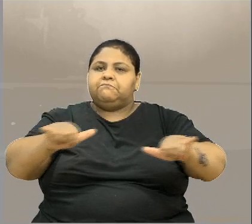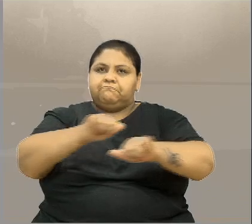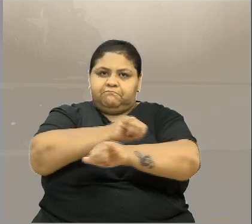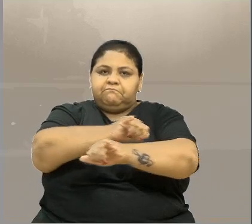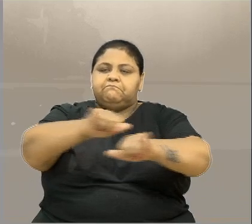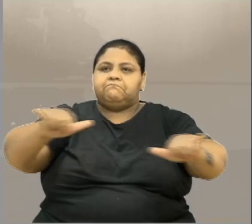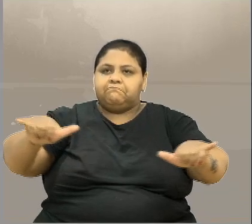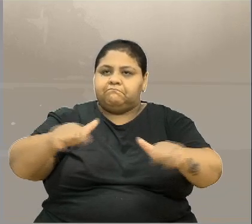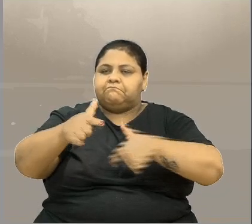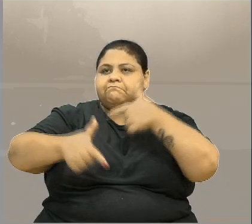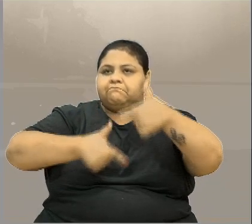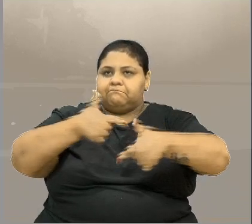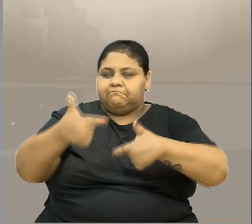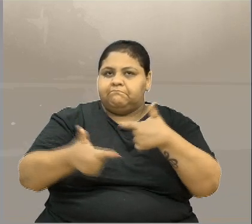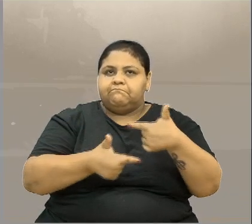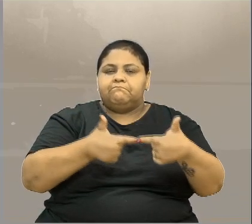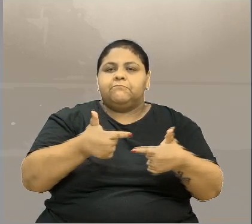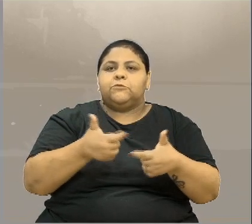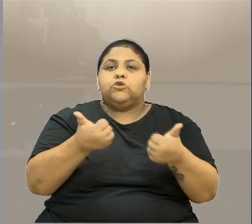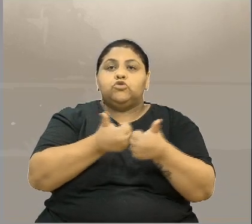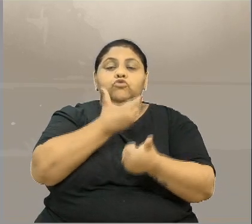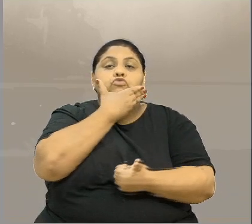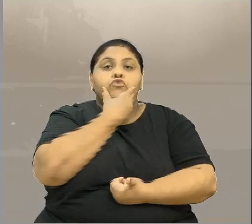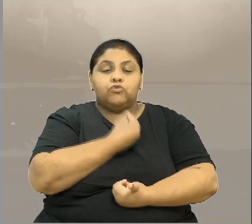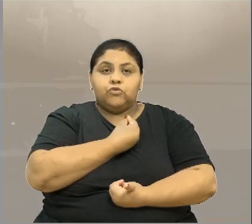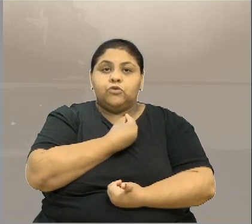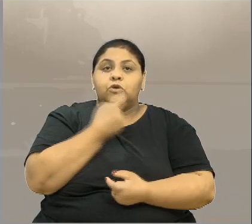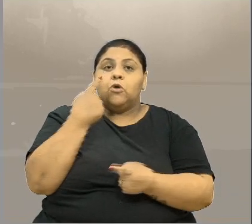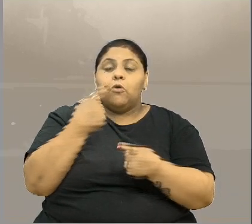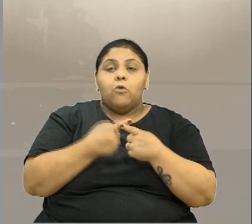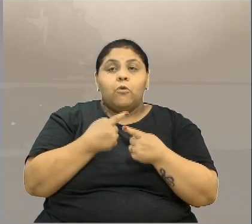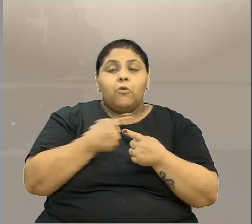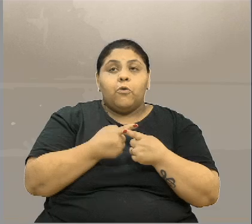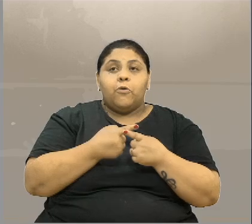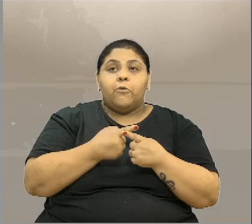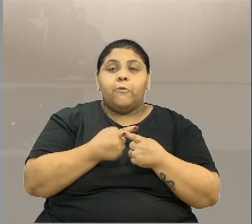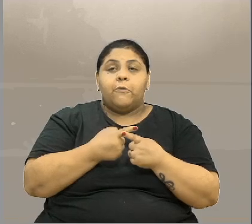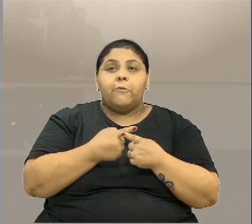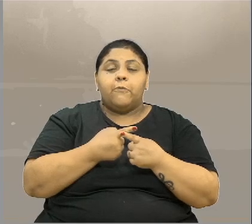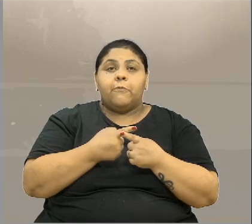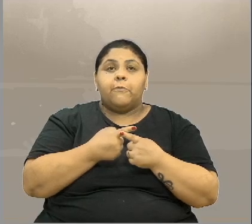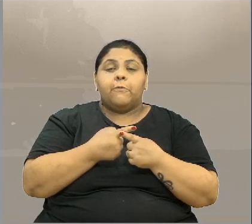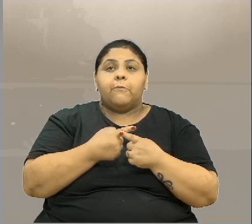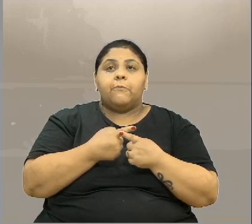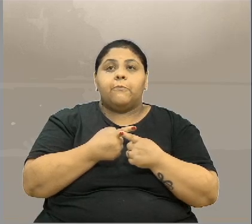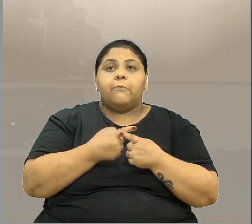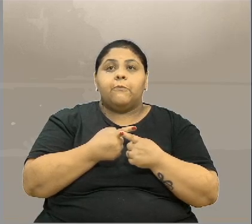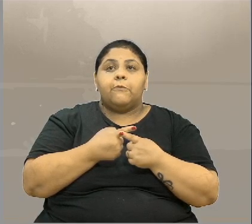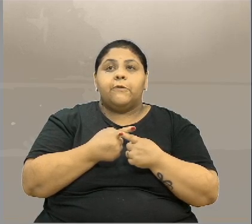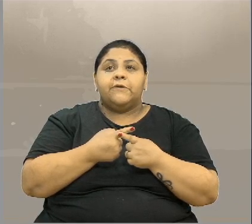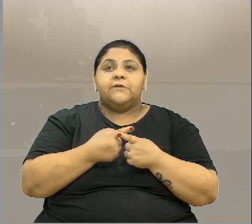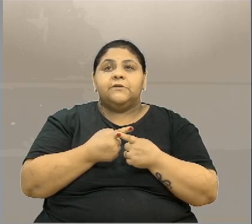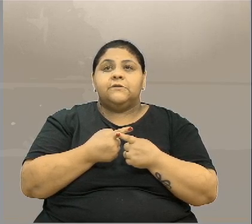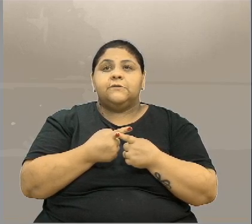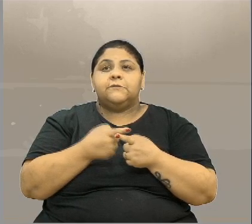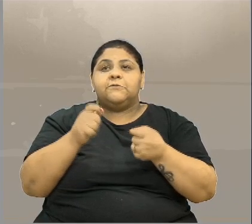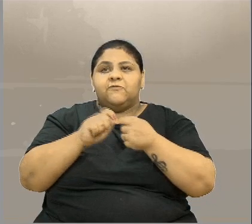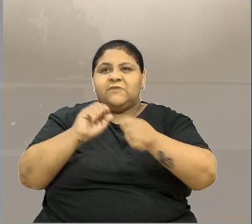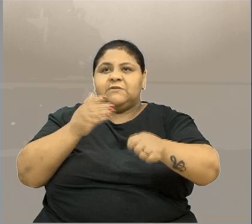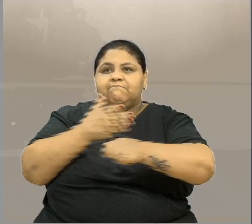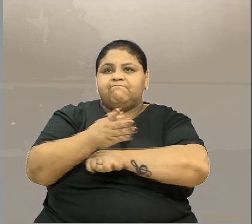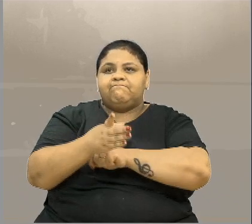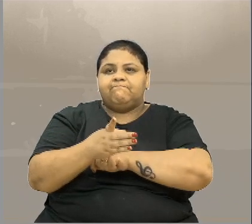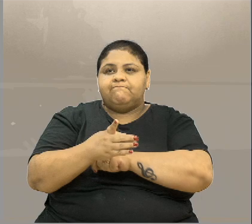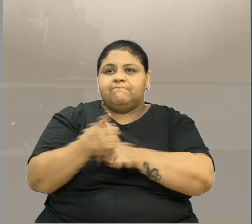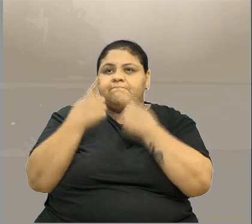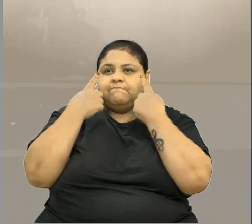né? E trabalhando também com os homens, porque não, essas questões que envolvem a violência. Então, para mim, foi um